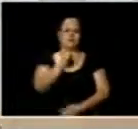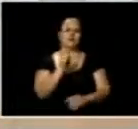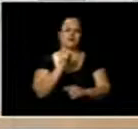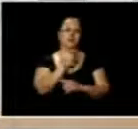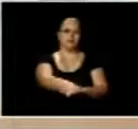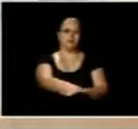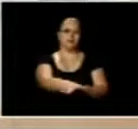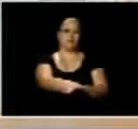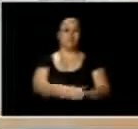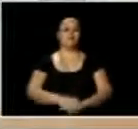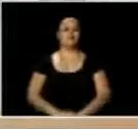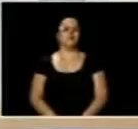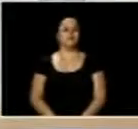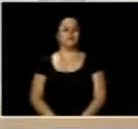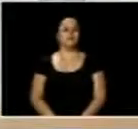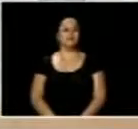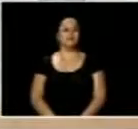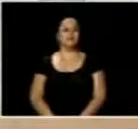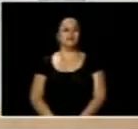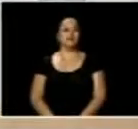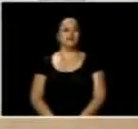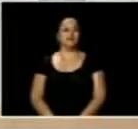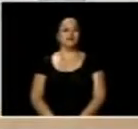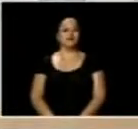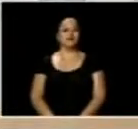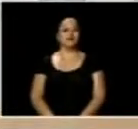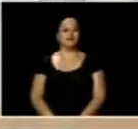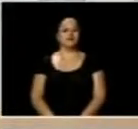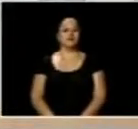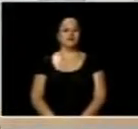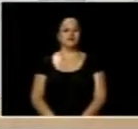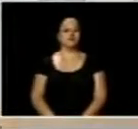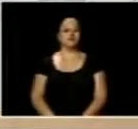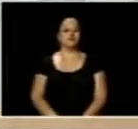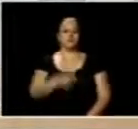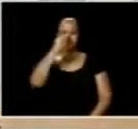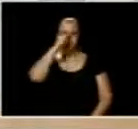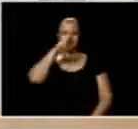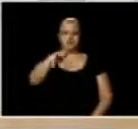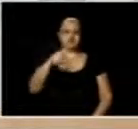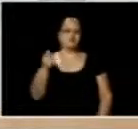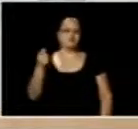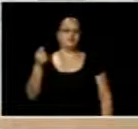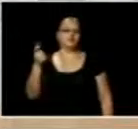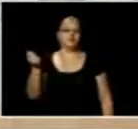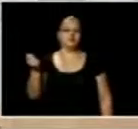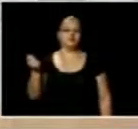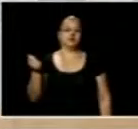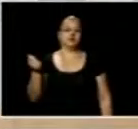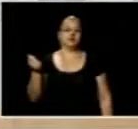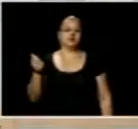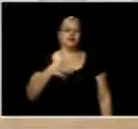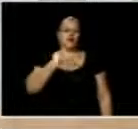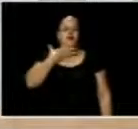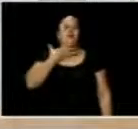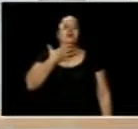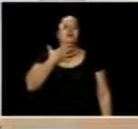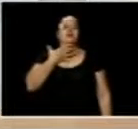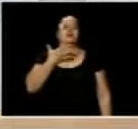Só que depois que nós olhamos a questão do orçamento, a gente está chocado. O que a gente vai fazer com isso que